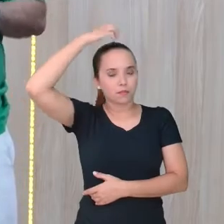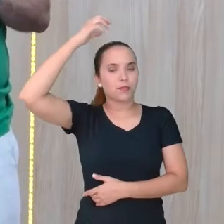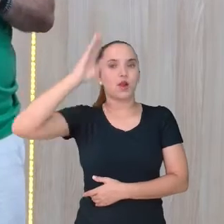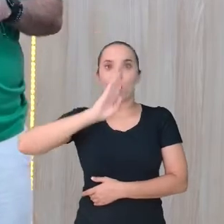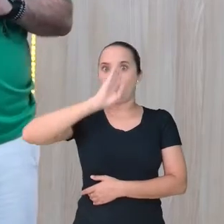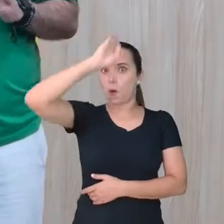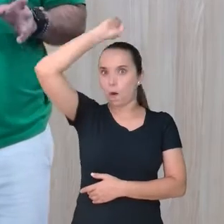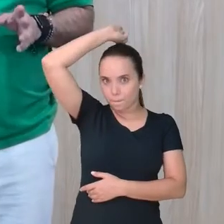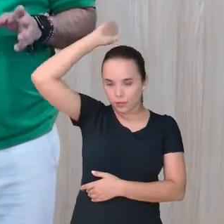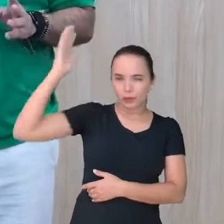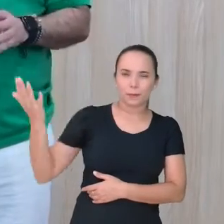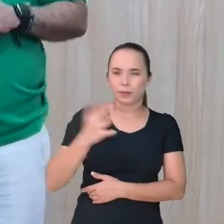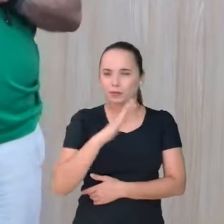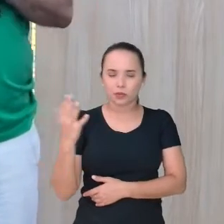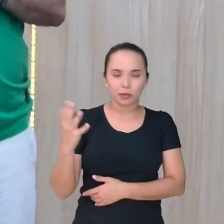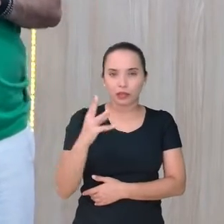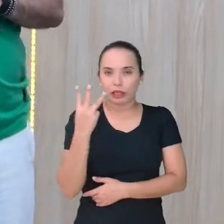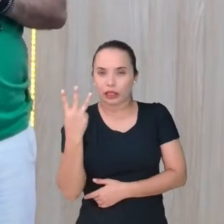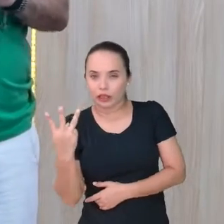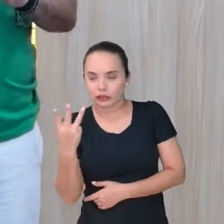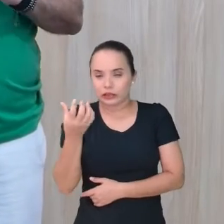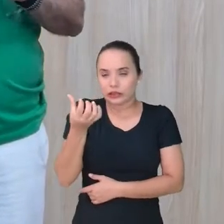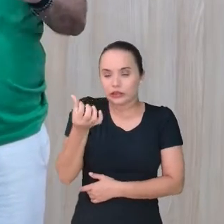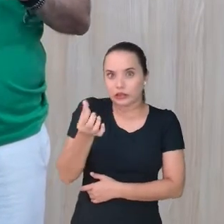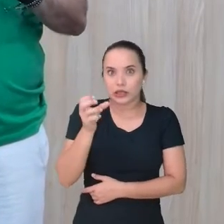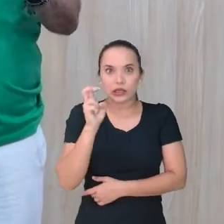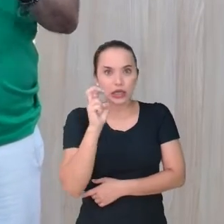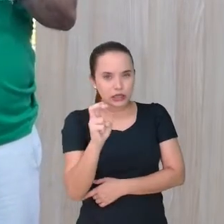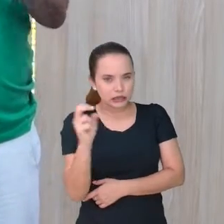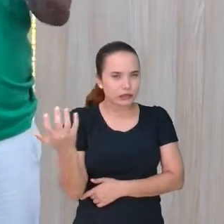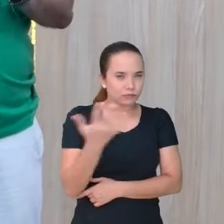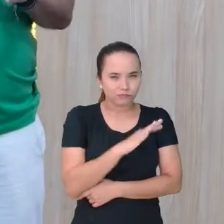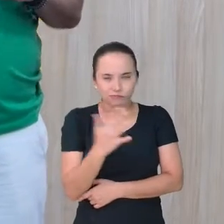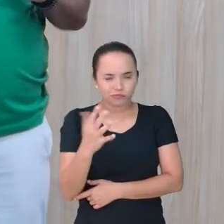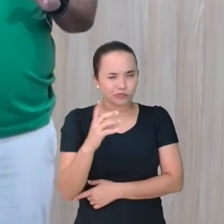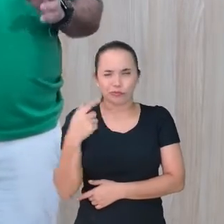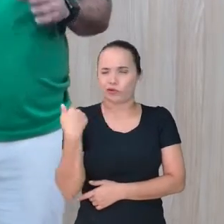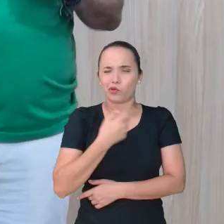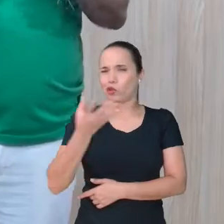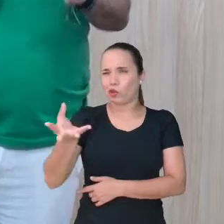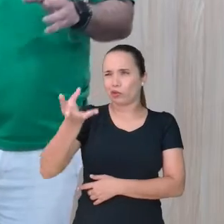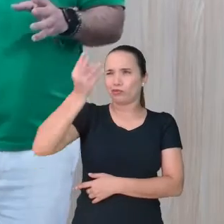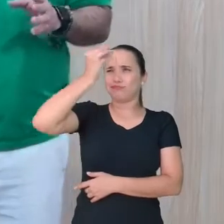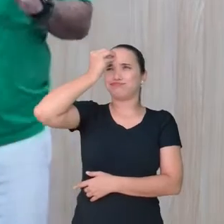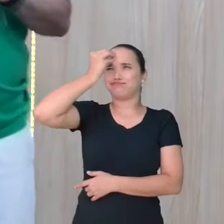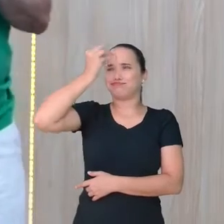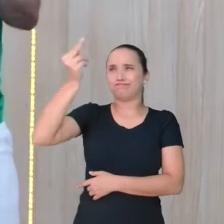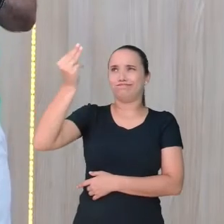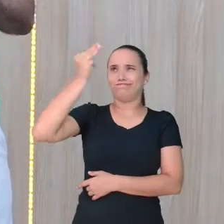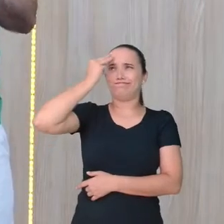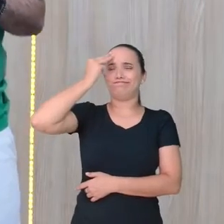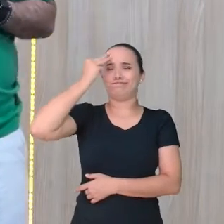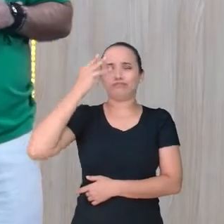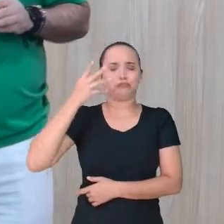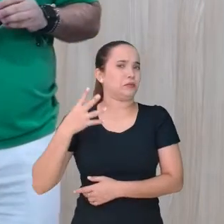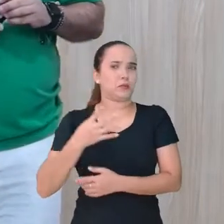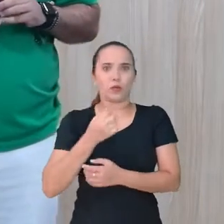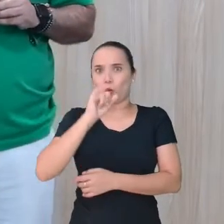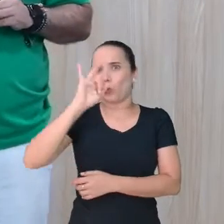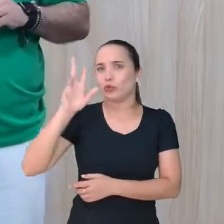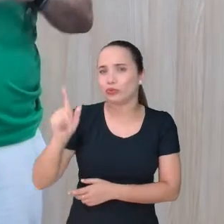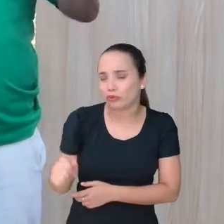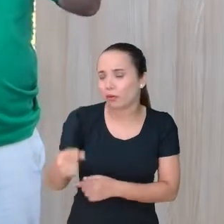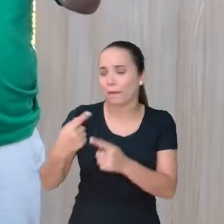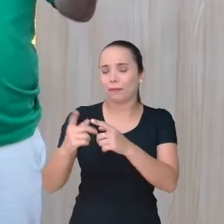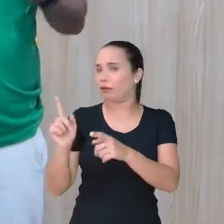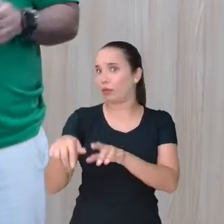365 aproximadamente, né, pouquinho, a gente não memoriza muito as datas, né, porque isso também não tem tanta importância,